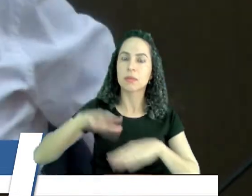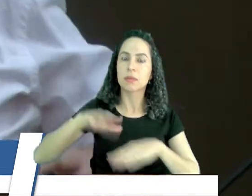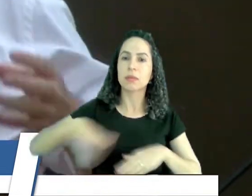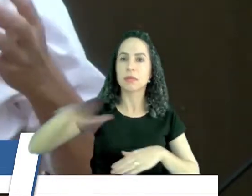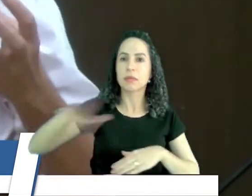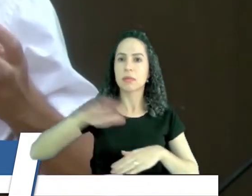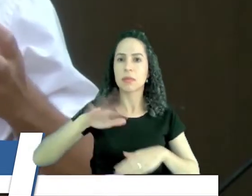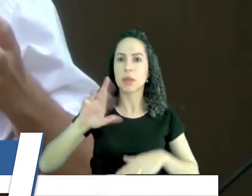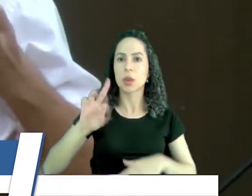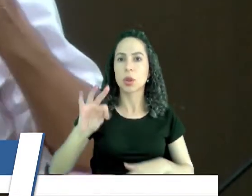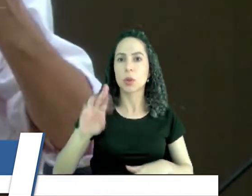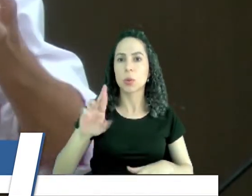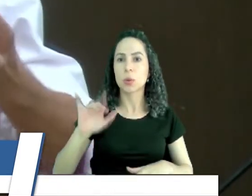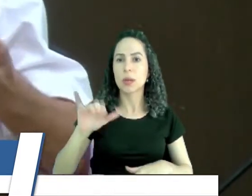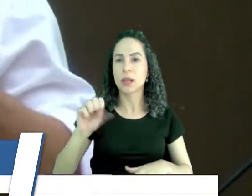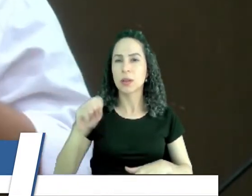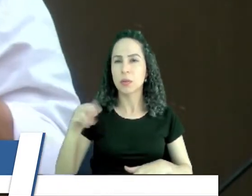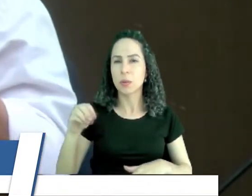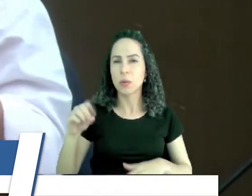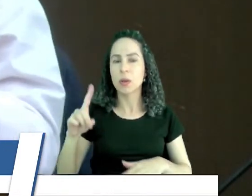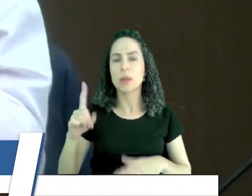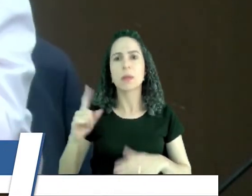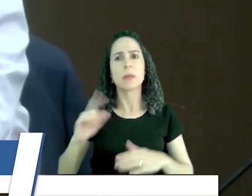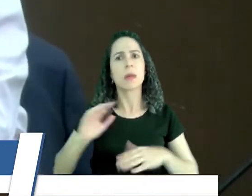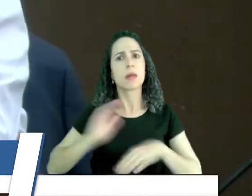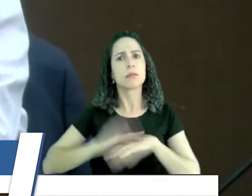pelo seu envolvimento midiático,